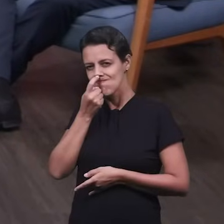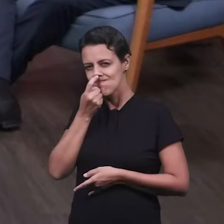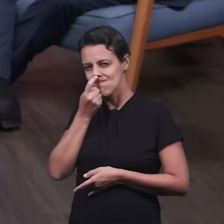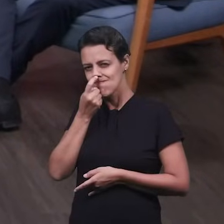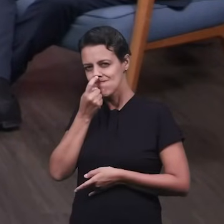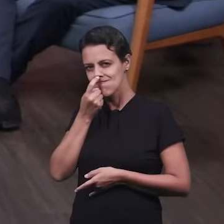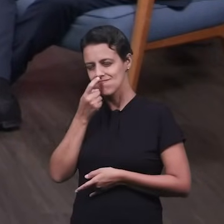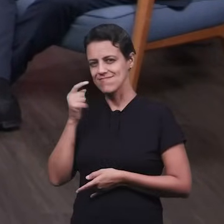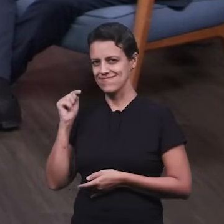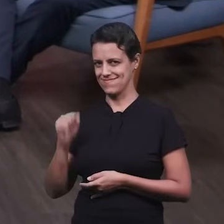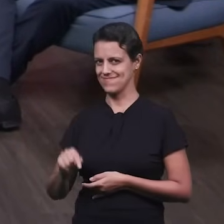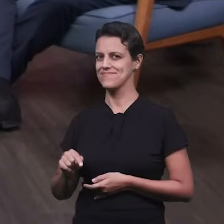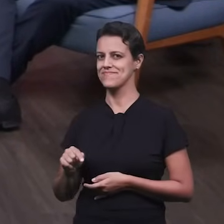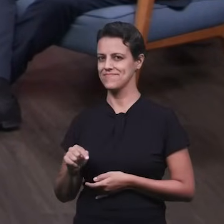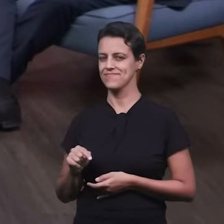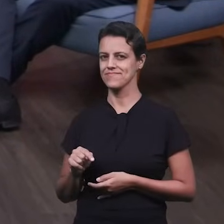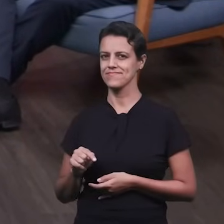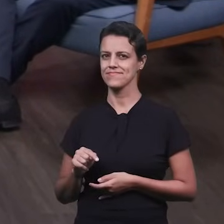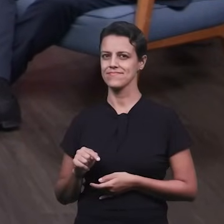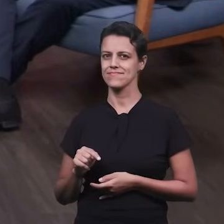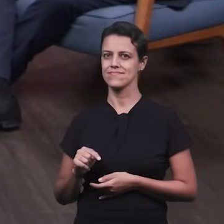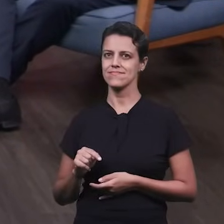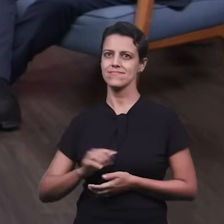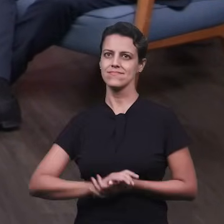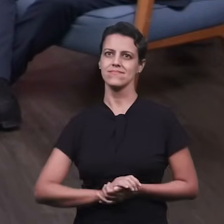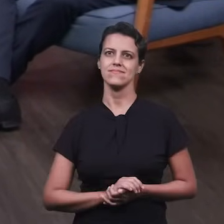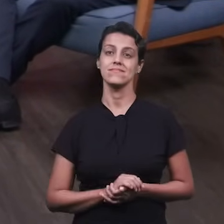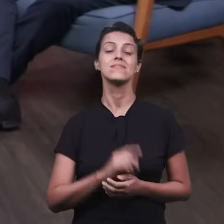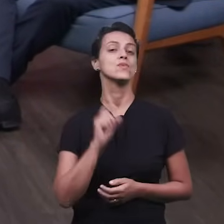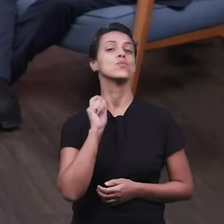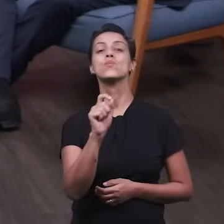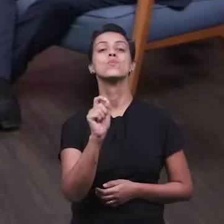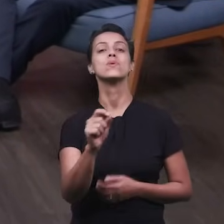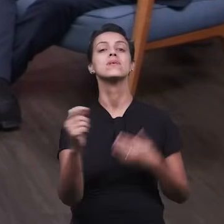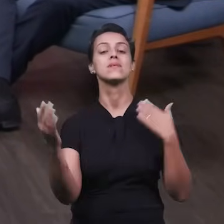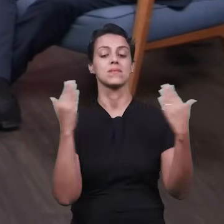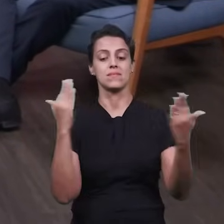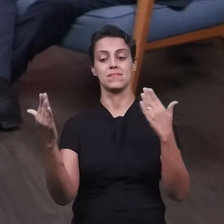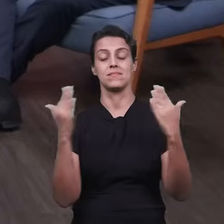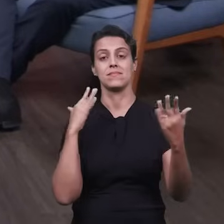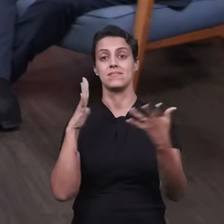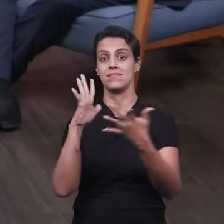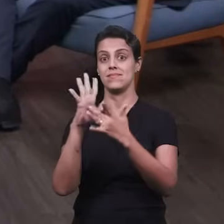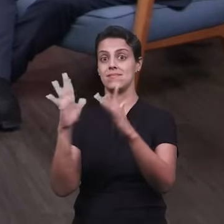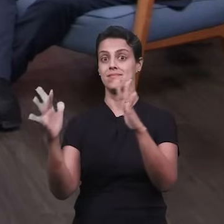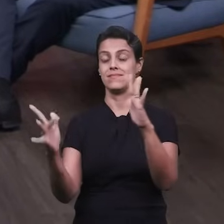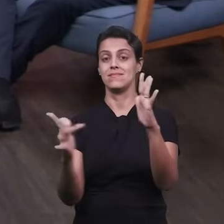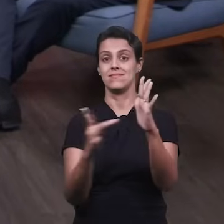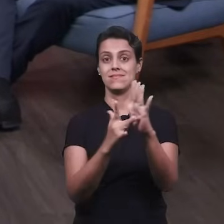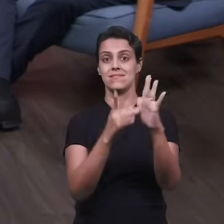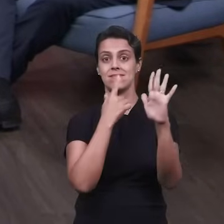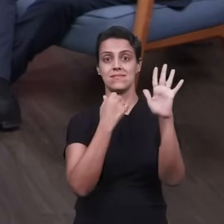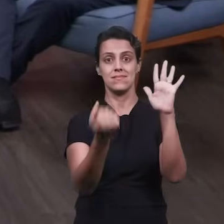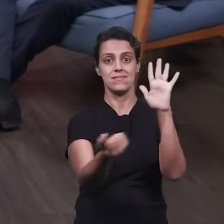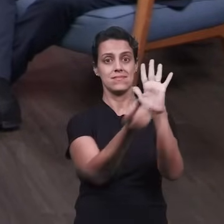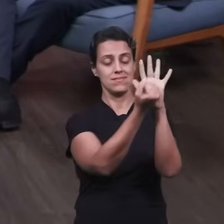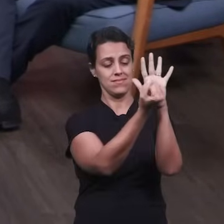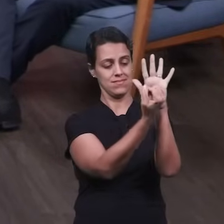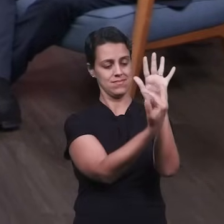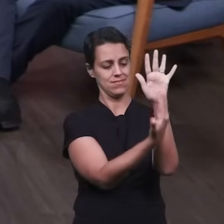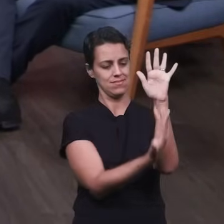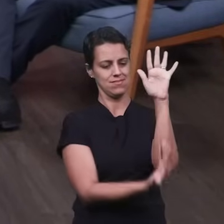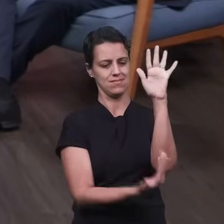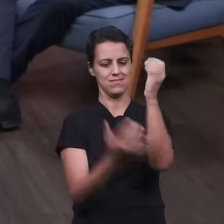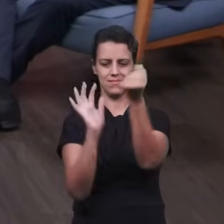sua recâmara. Um tipo profético daquilo que o Senhor Jesus, a partir do sangue que ele derramou na cruz,